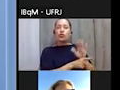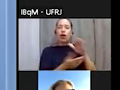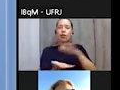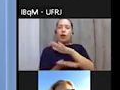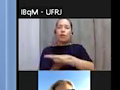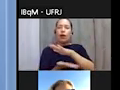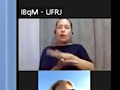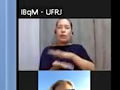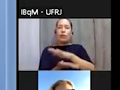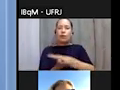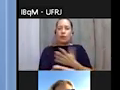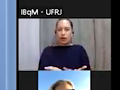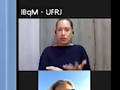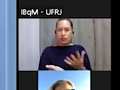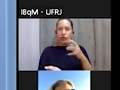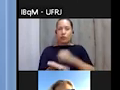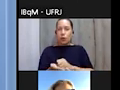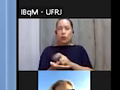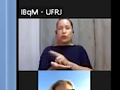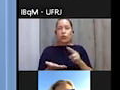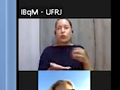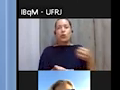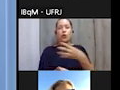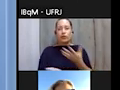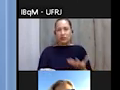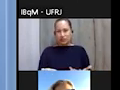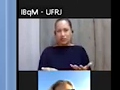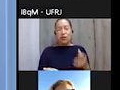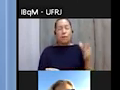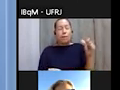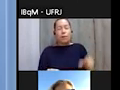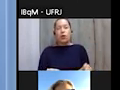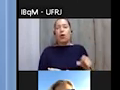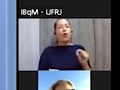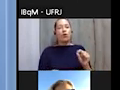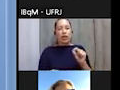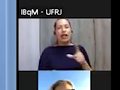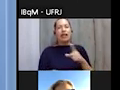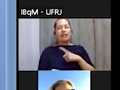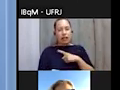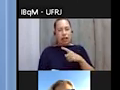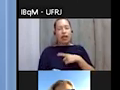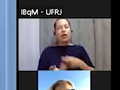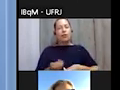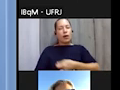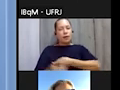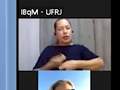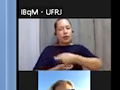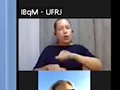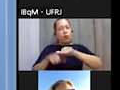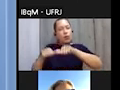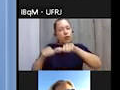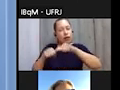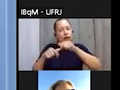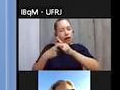descrição de novos holótipos. E, pior de tudo, há uma manipulação falsa de dados.